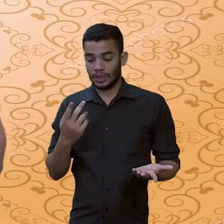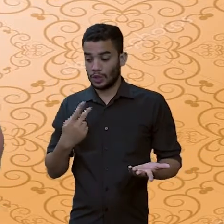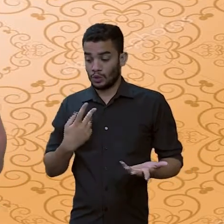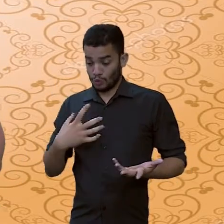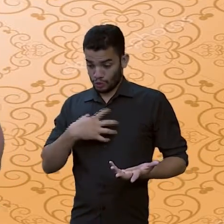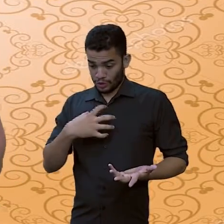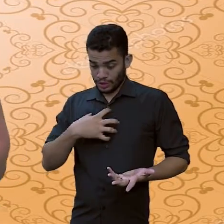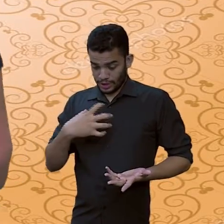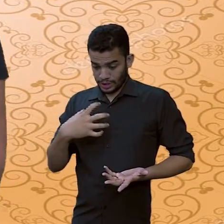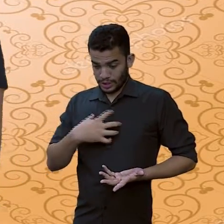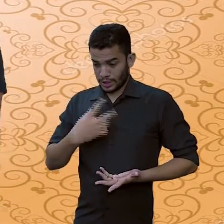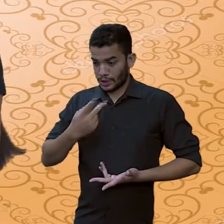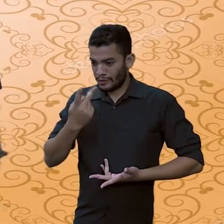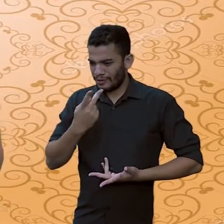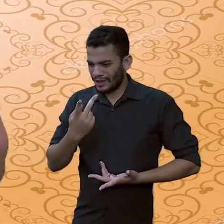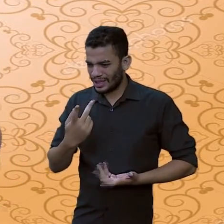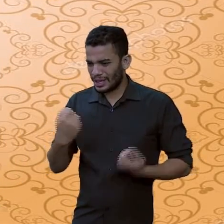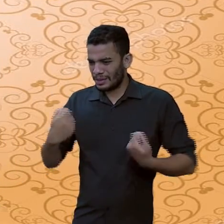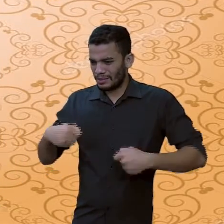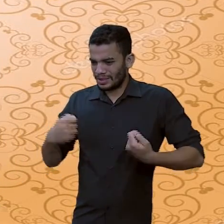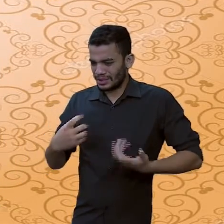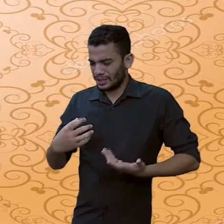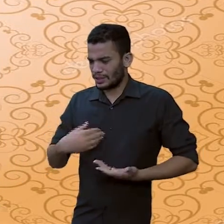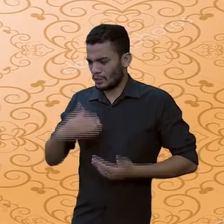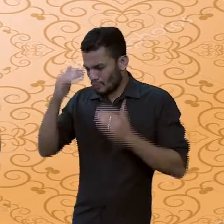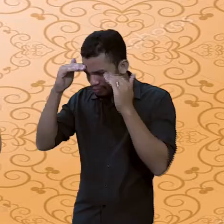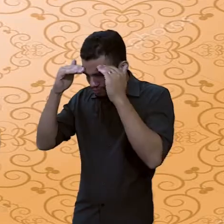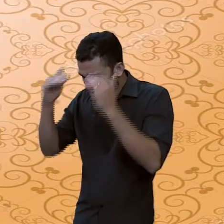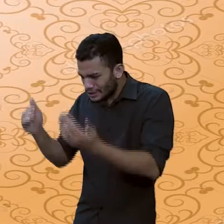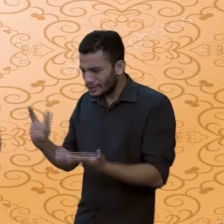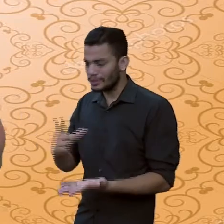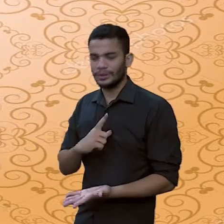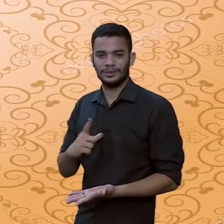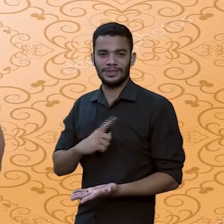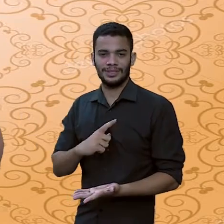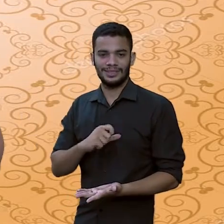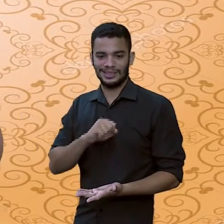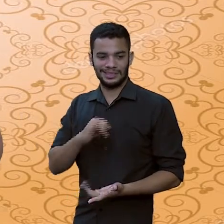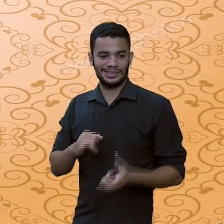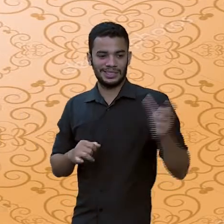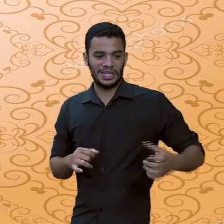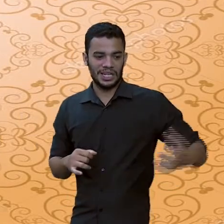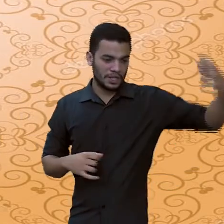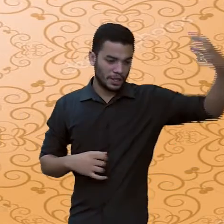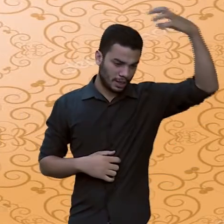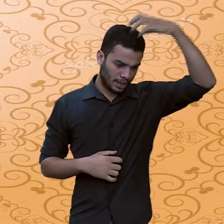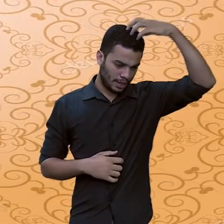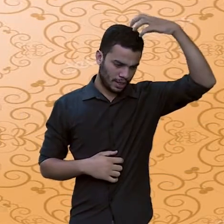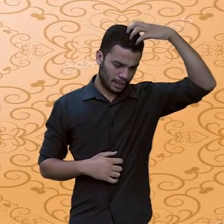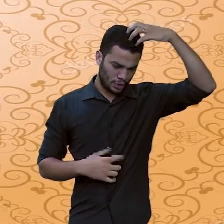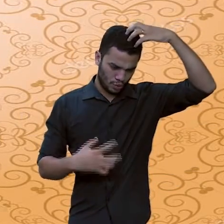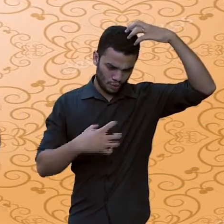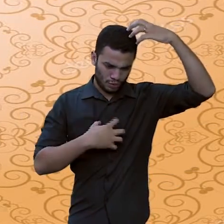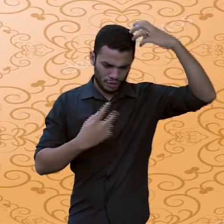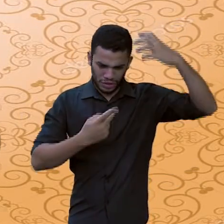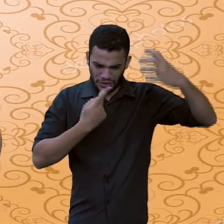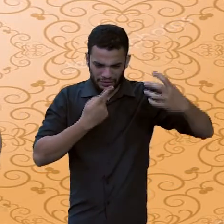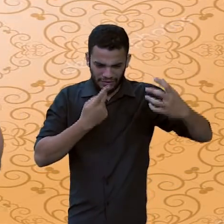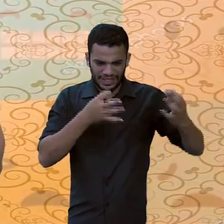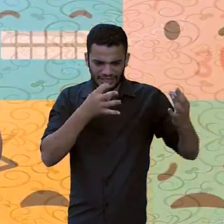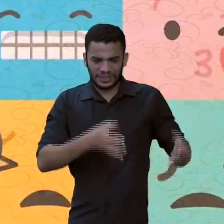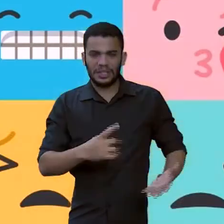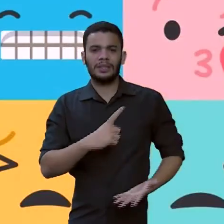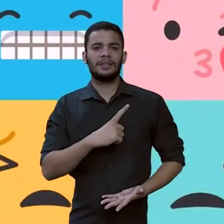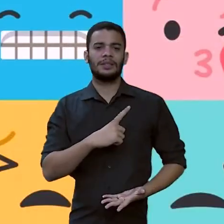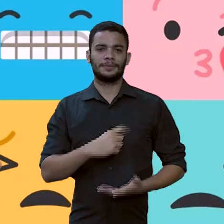sacerdotes e bispos, Sua Majestade para reis e rainhas. Chegamos ao nosso último conteúdo da